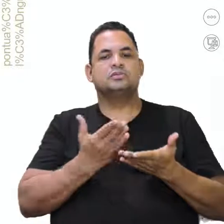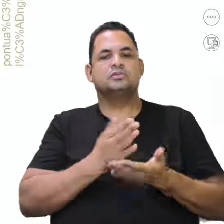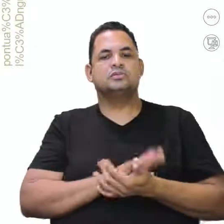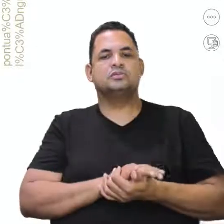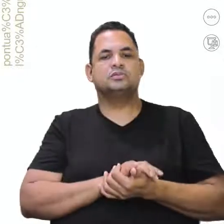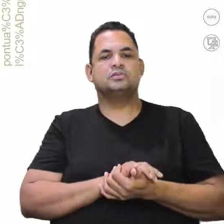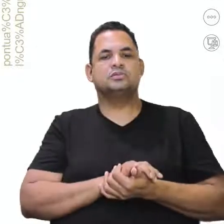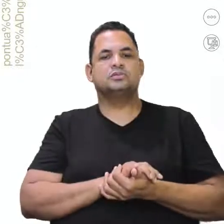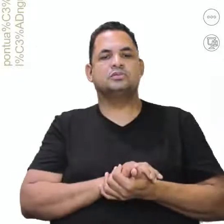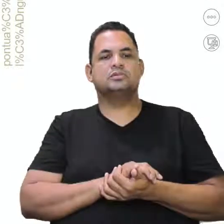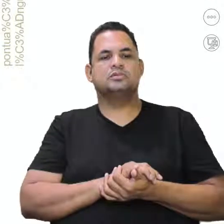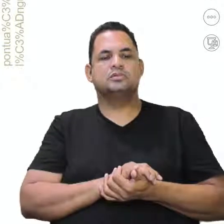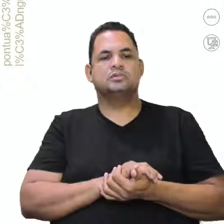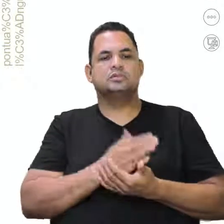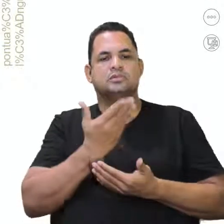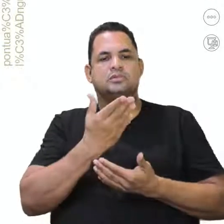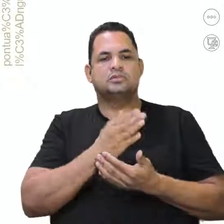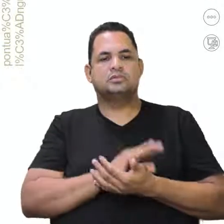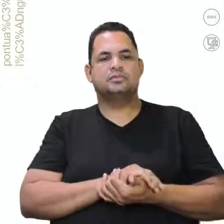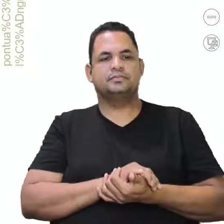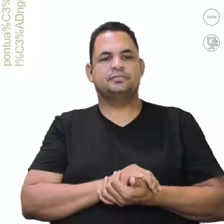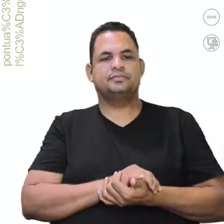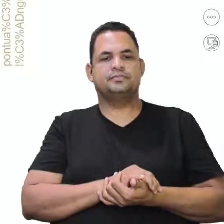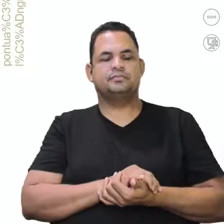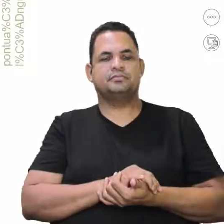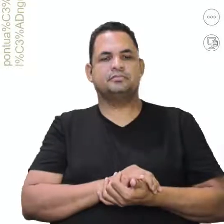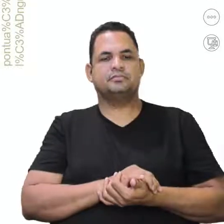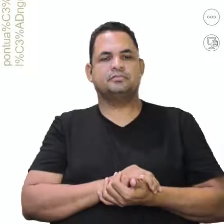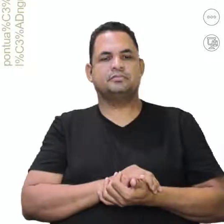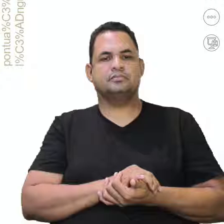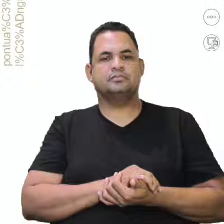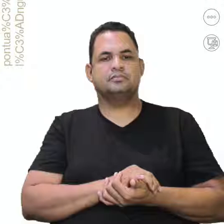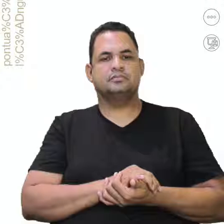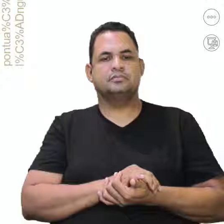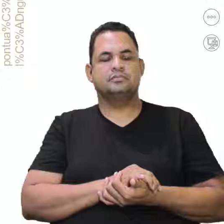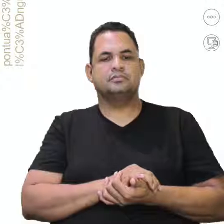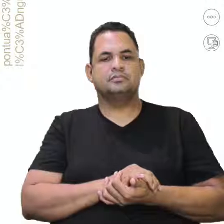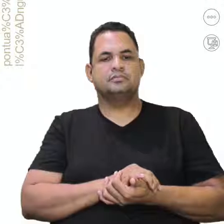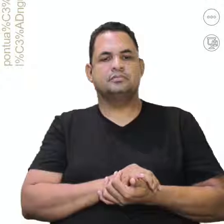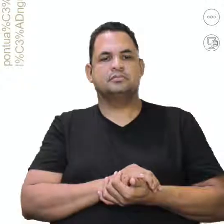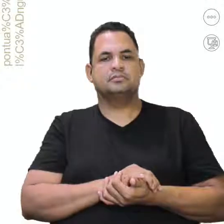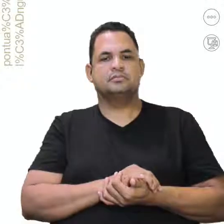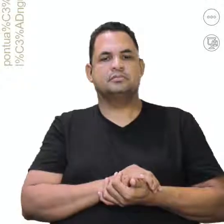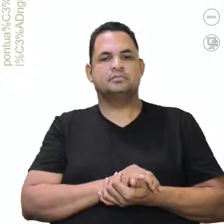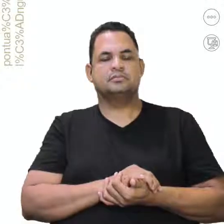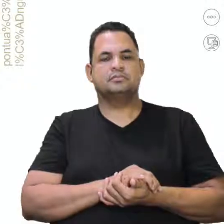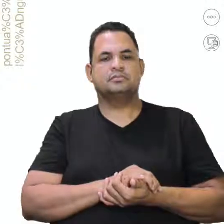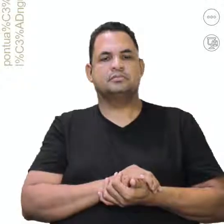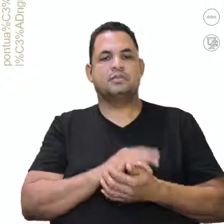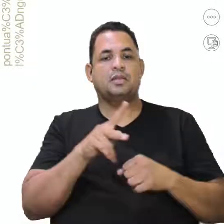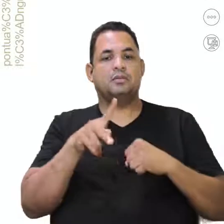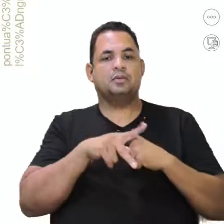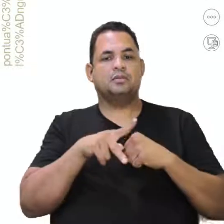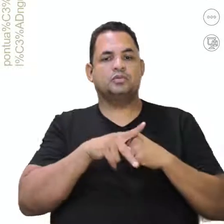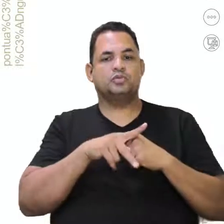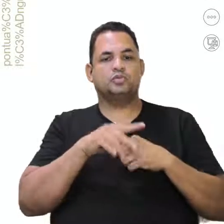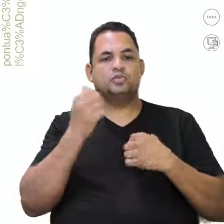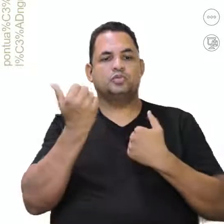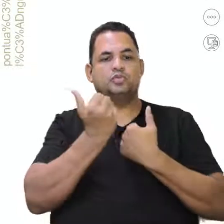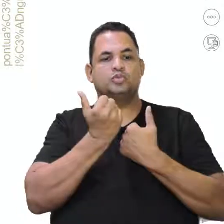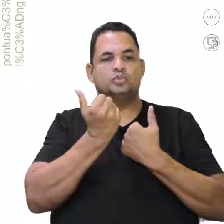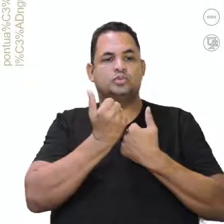pronomes indefinidos em inglês, indefinite pronouns, nós falamos assim, indefinite pronouns, são aqueles